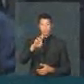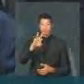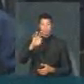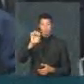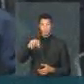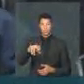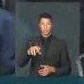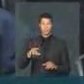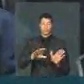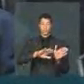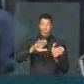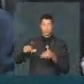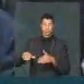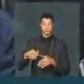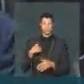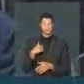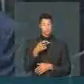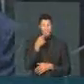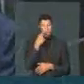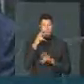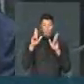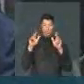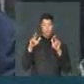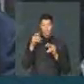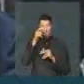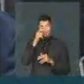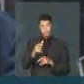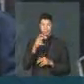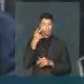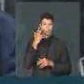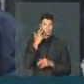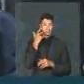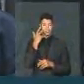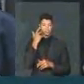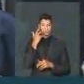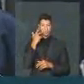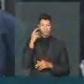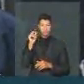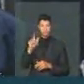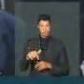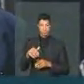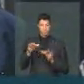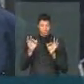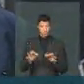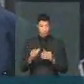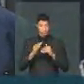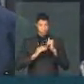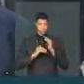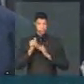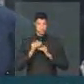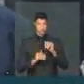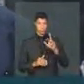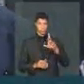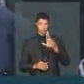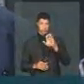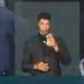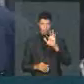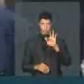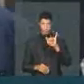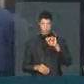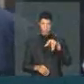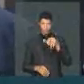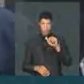o deputado tocou num assunto que interessa muito ao Ceará, que é justamente a questão da refinaria.